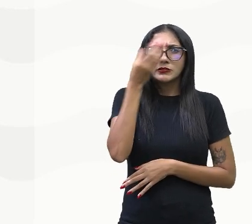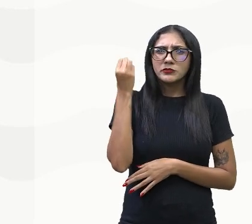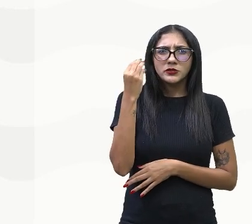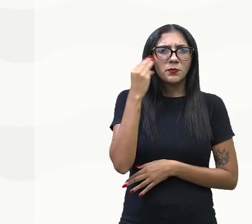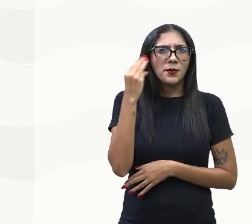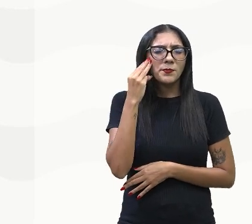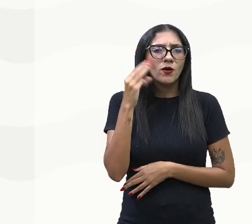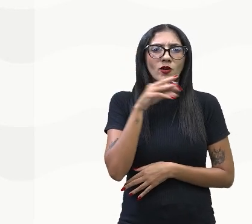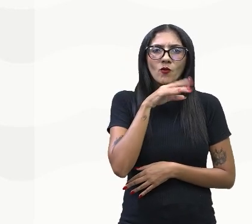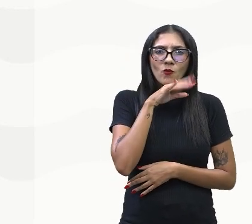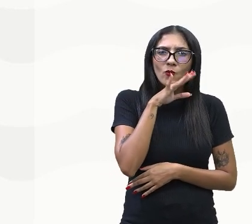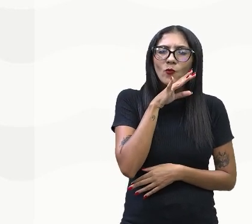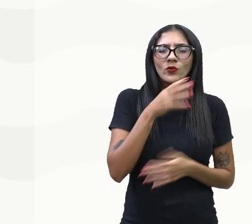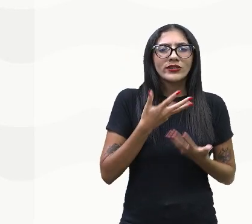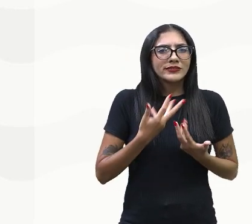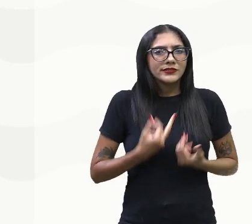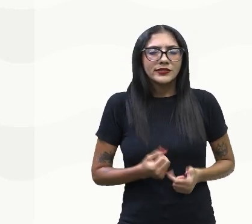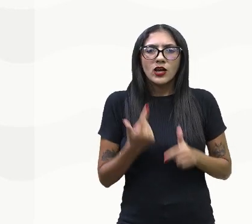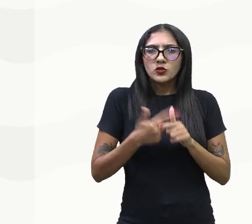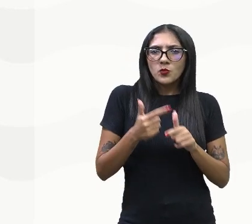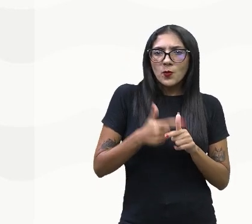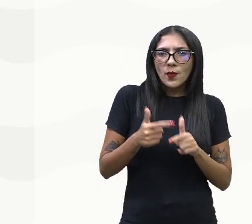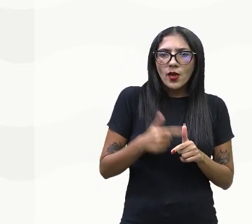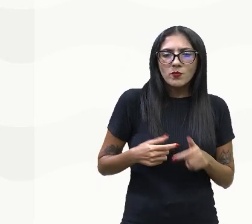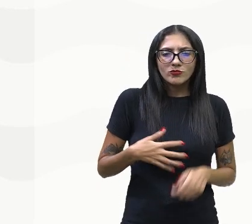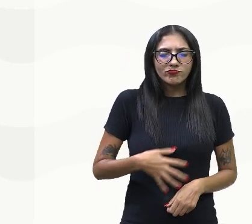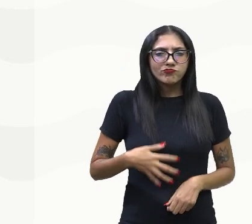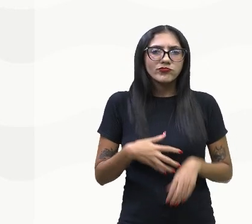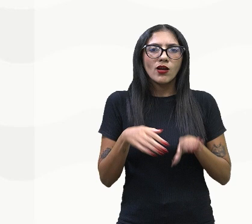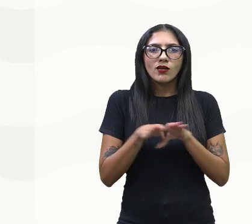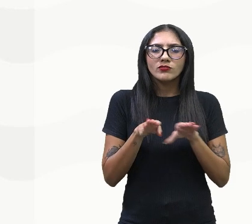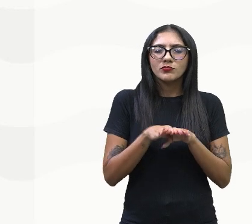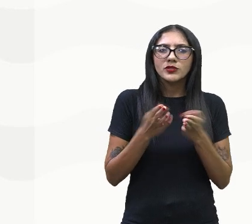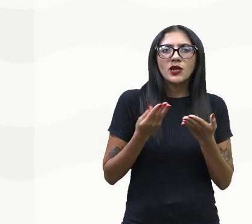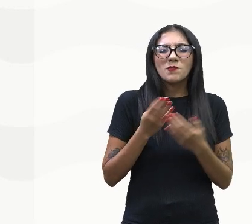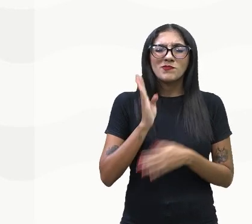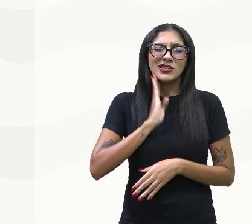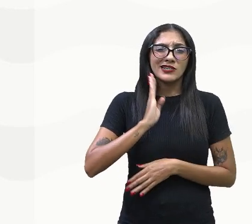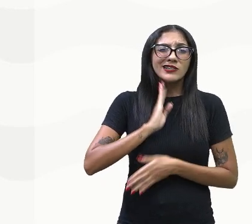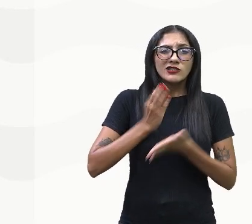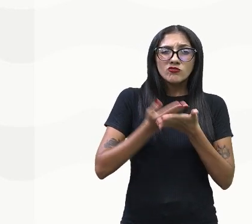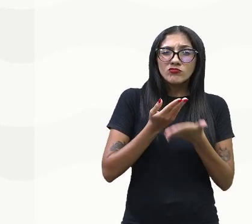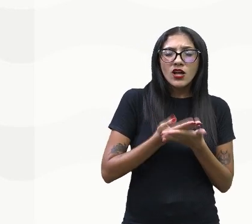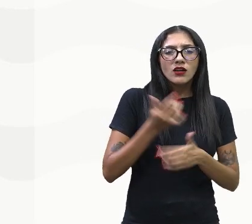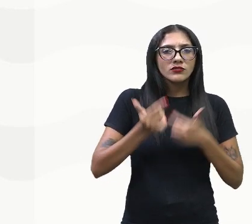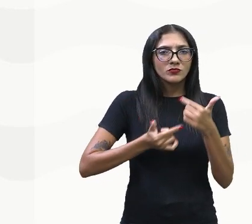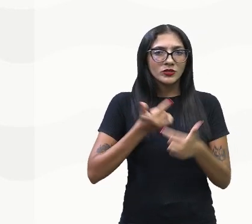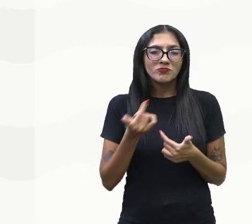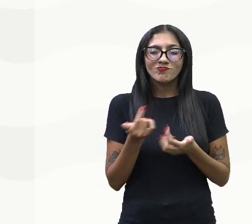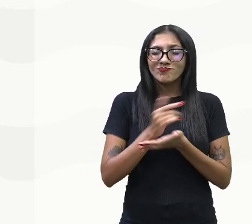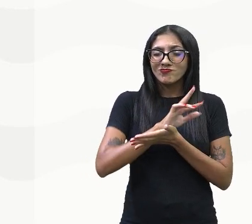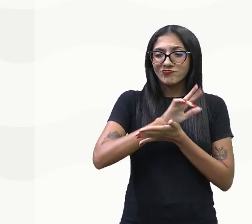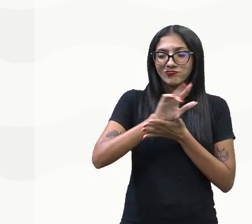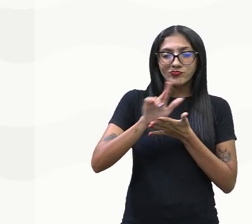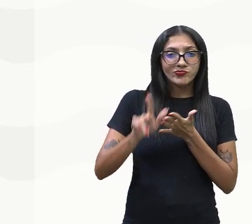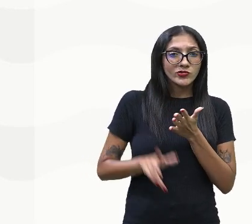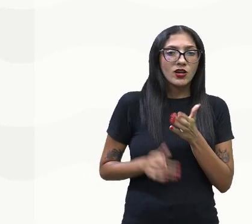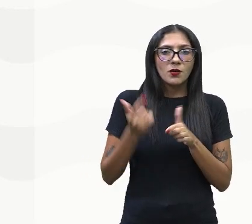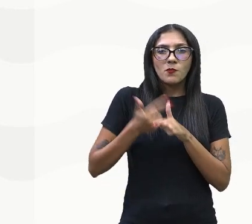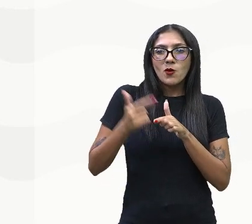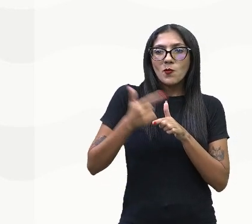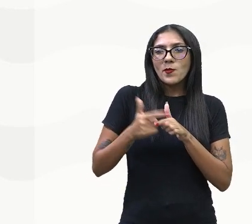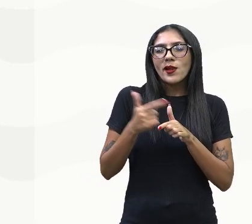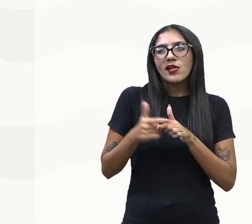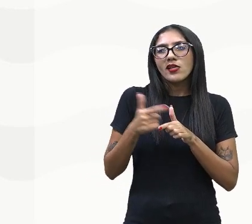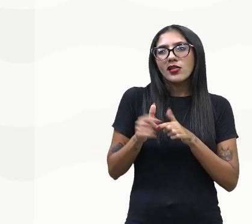arterial, cansaço, gastrite, né? Queda do rendimento escolar. Olha o tanto de problema que ocasiona